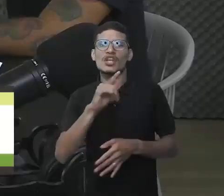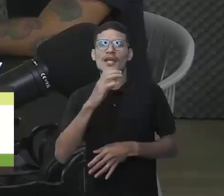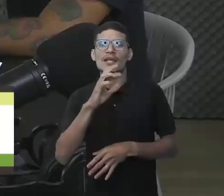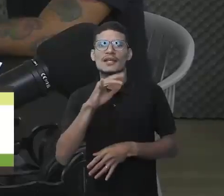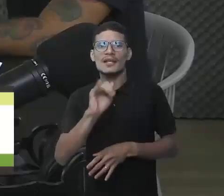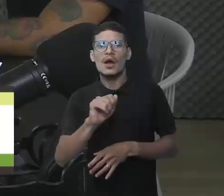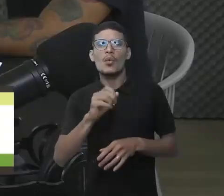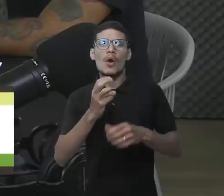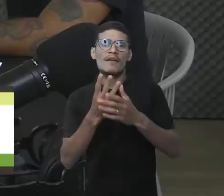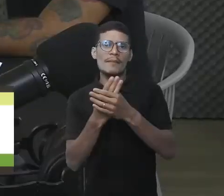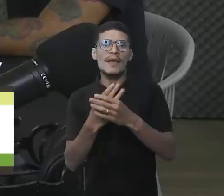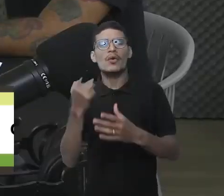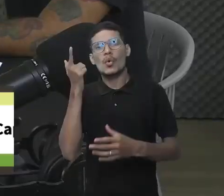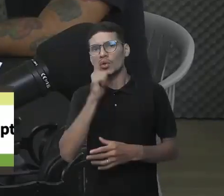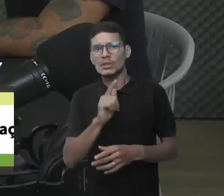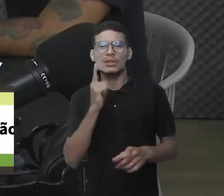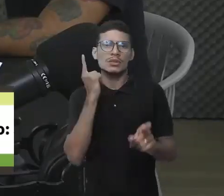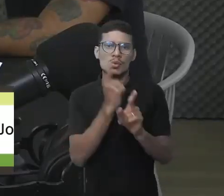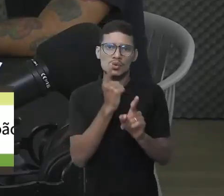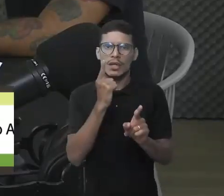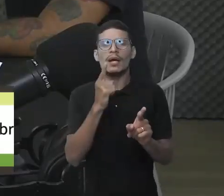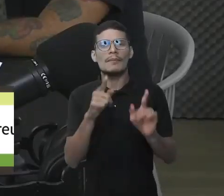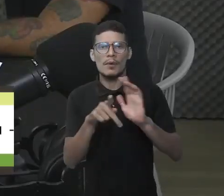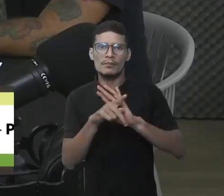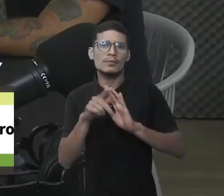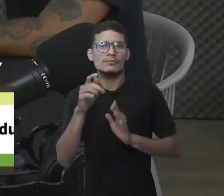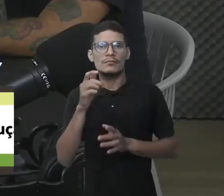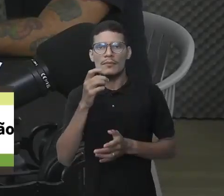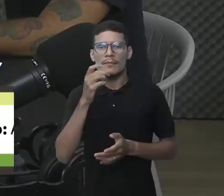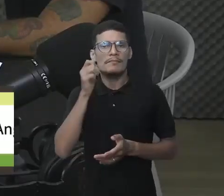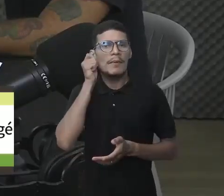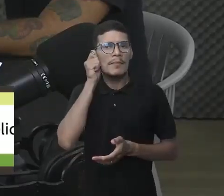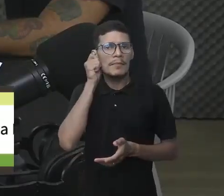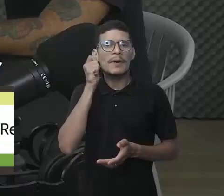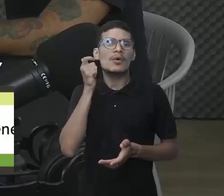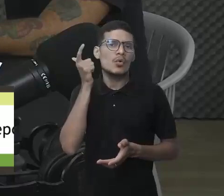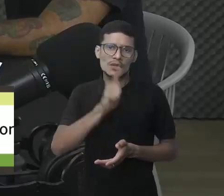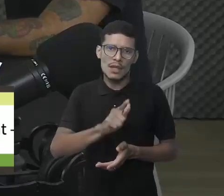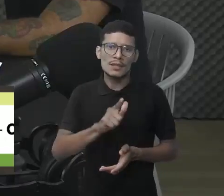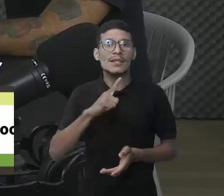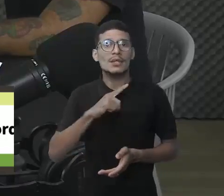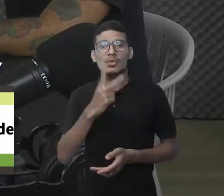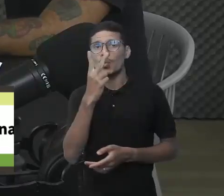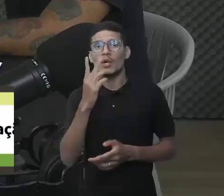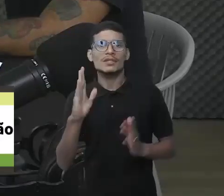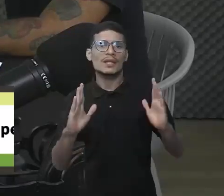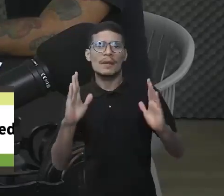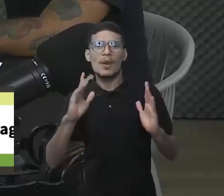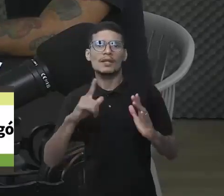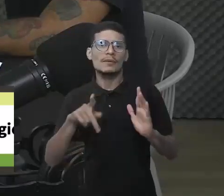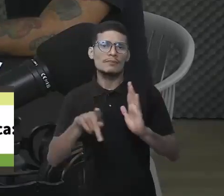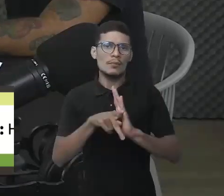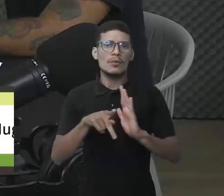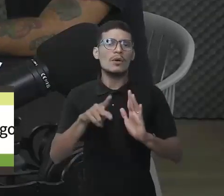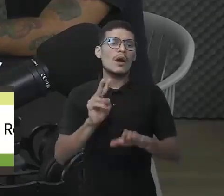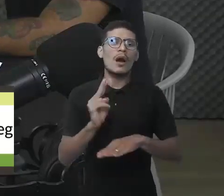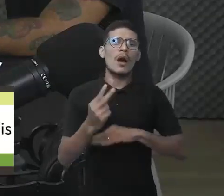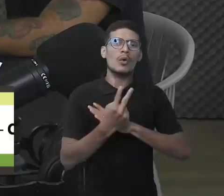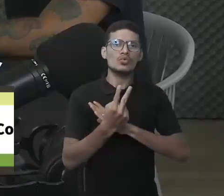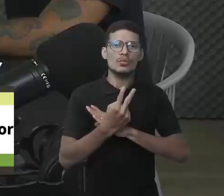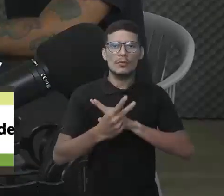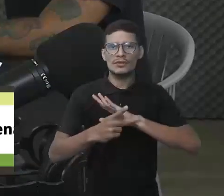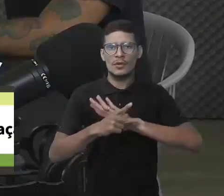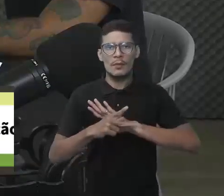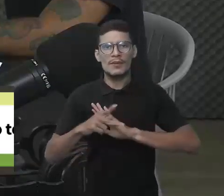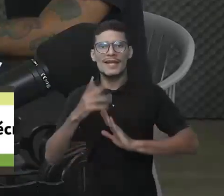também os podcasts no Spotify. Isso, nós temos 2 temporadas de podcasts sobre autoproteção de crianças e